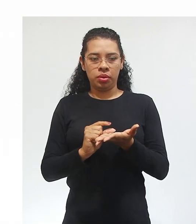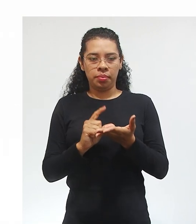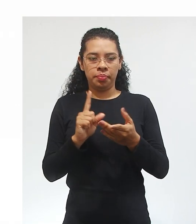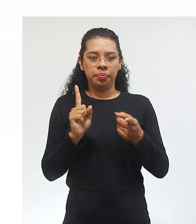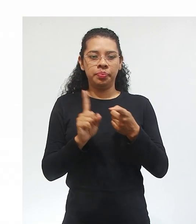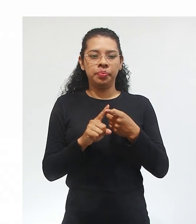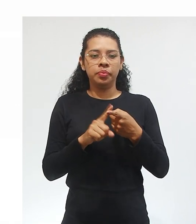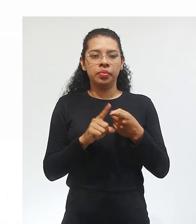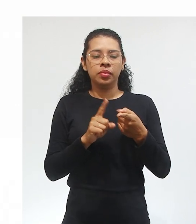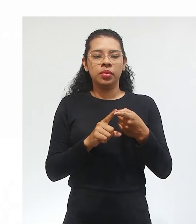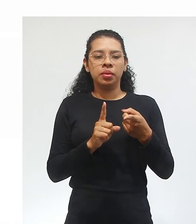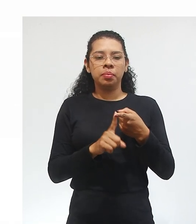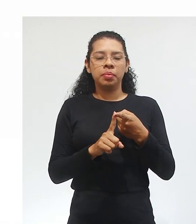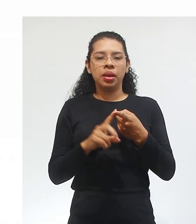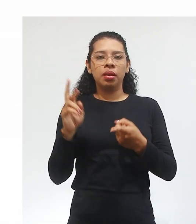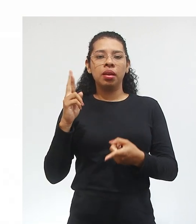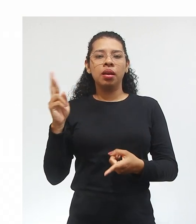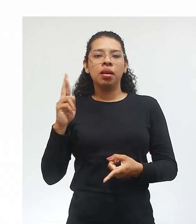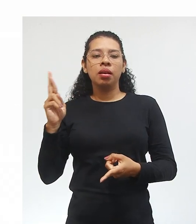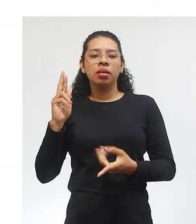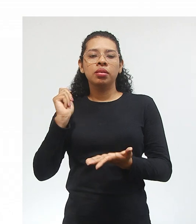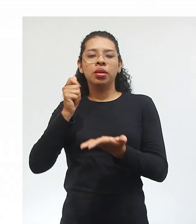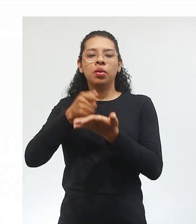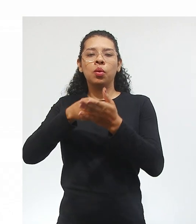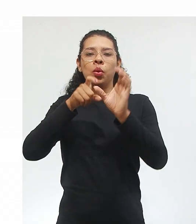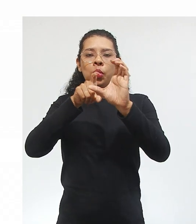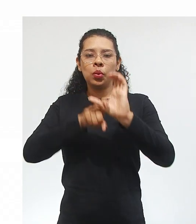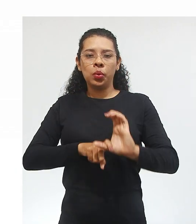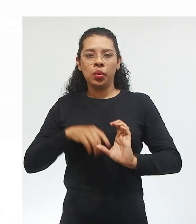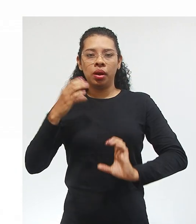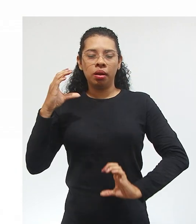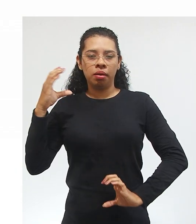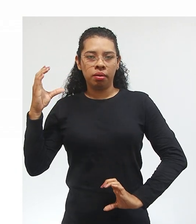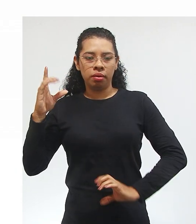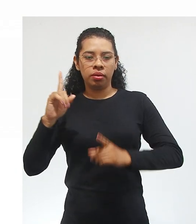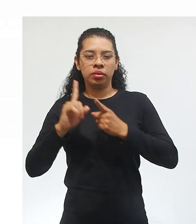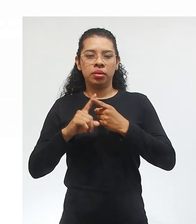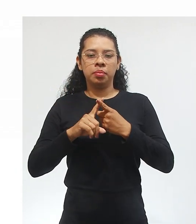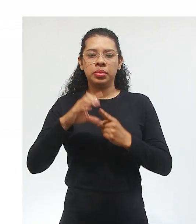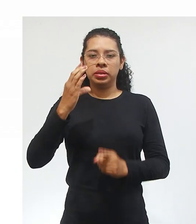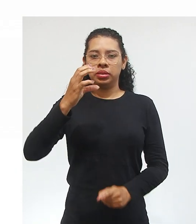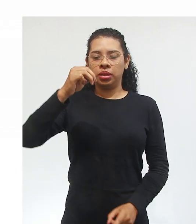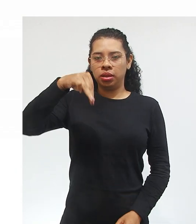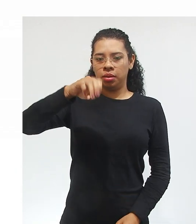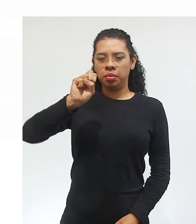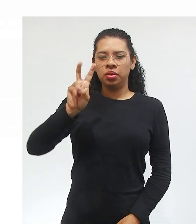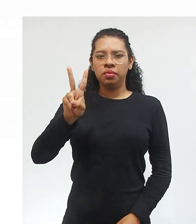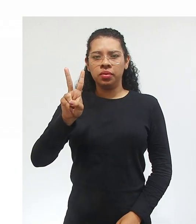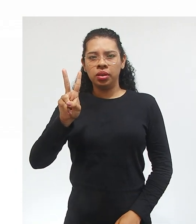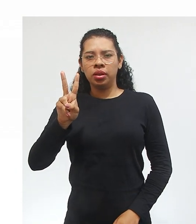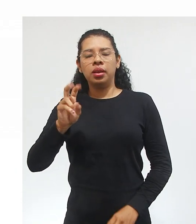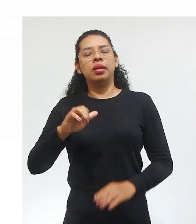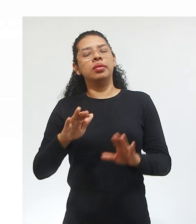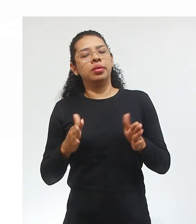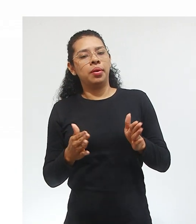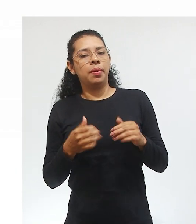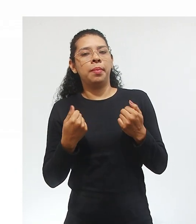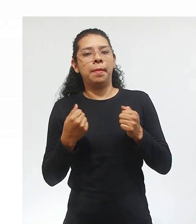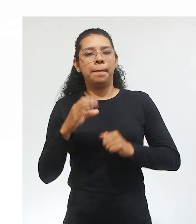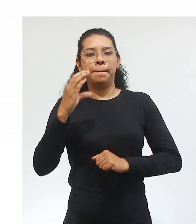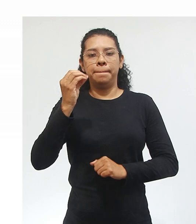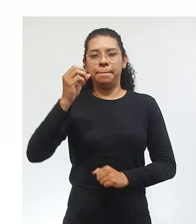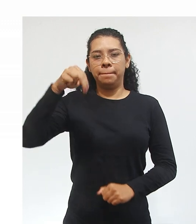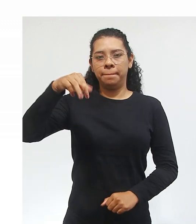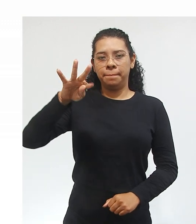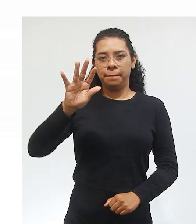uma conta credora. Aí eu venho e lanço aqui no meu área do lado credor. CMV é uma conta devedora,